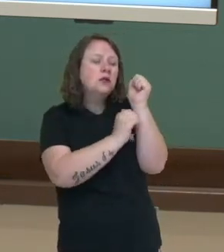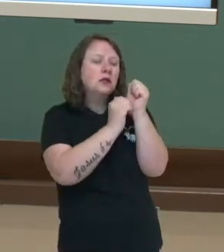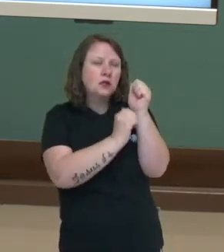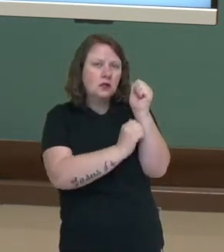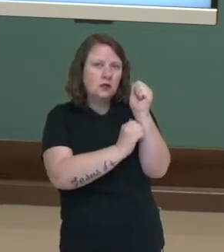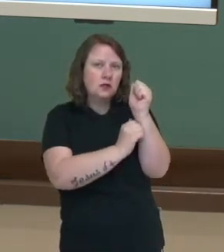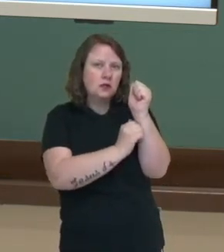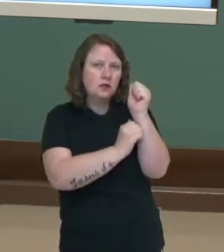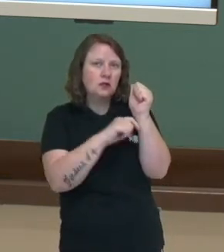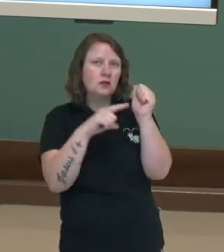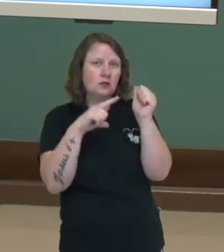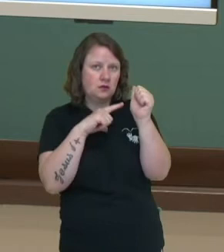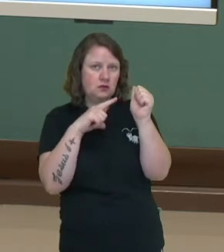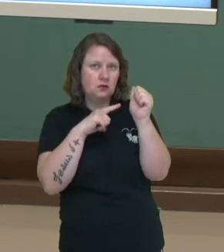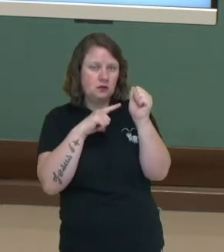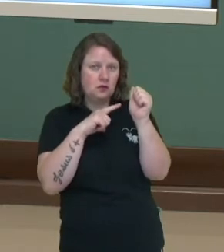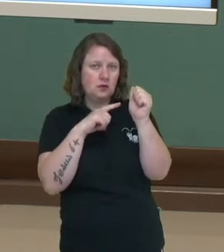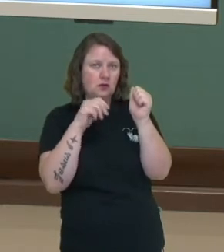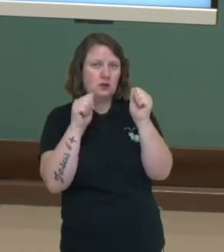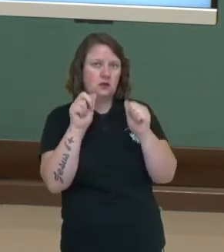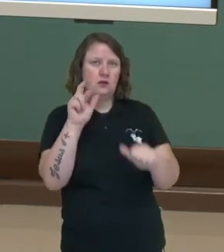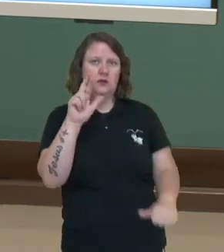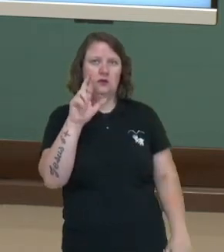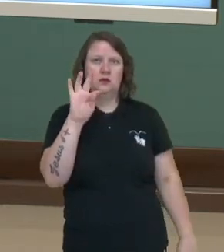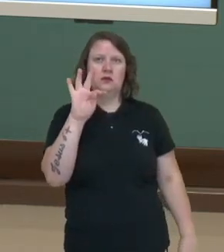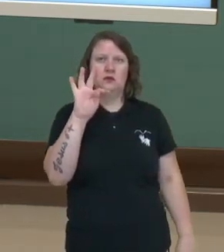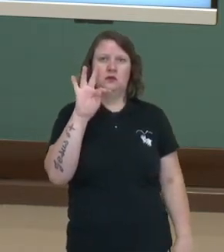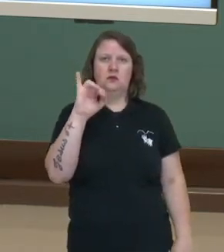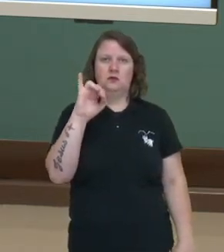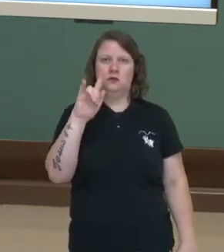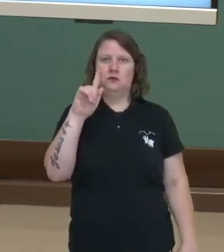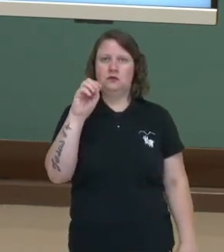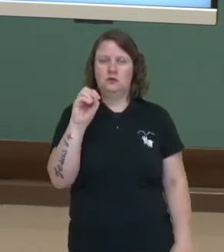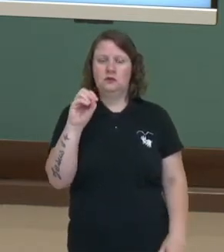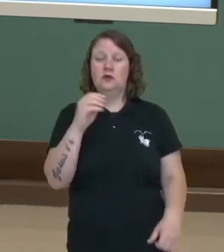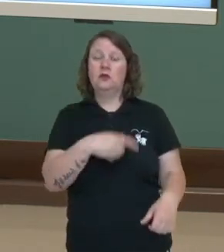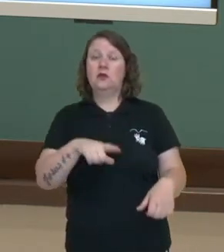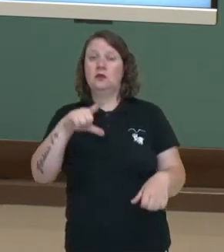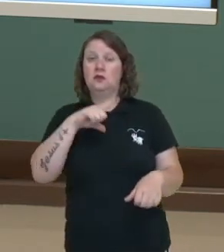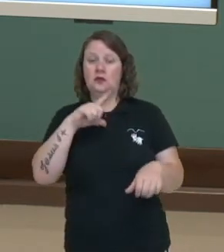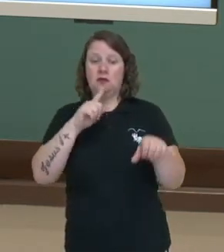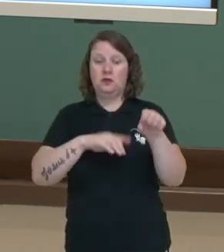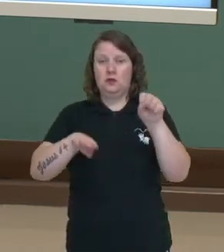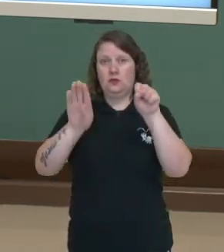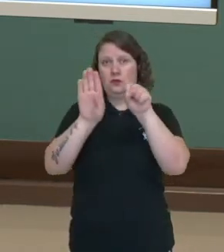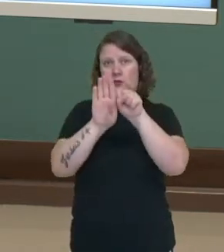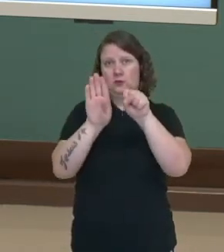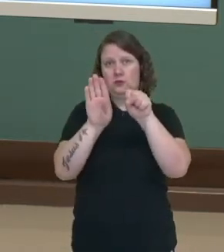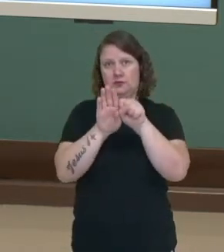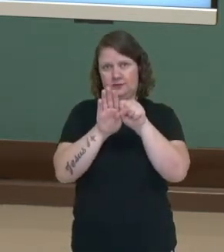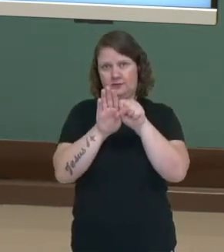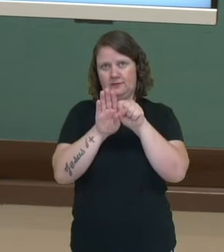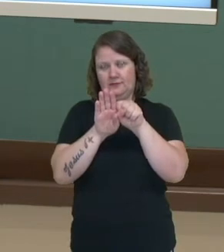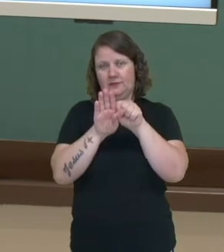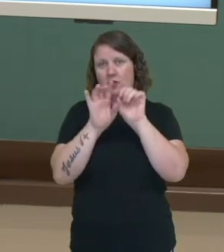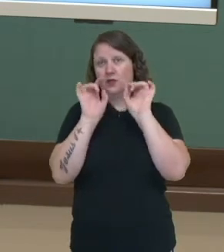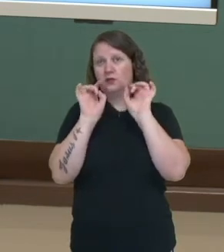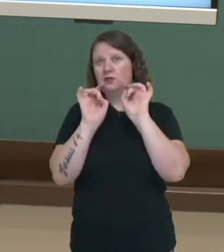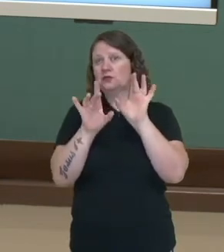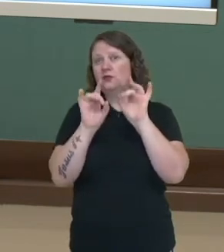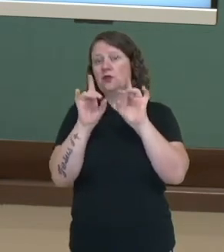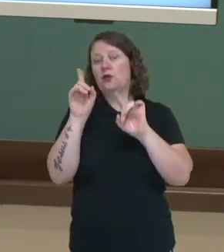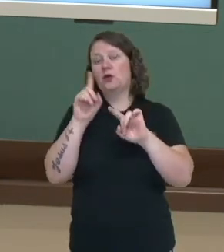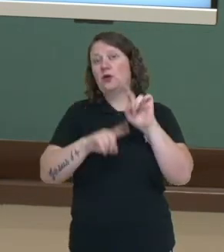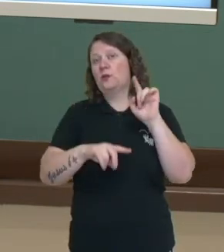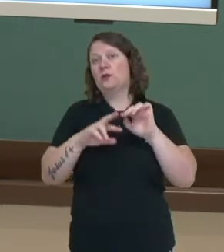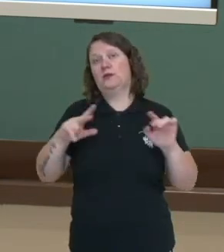eu tenho artigo e substantivo. Não tenho mais verbo. Não tenho uma oração. Tenho apenas um